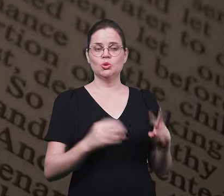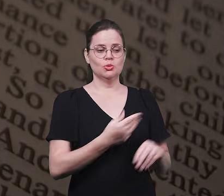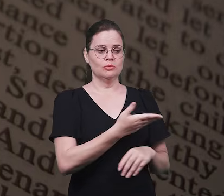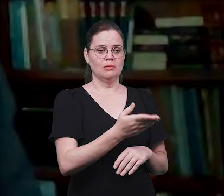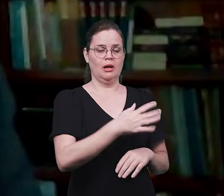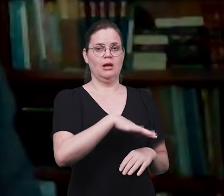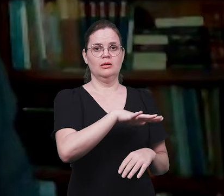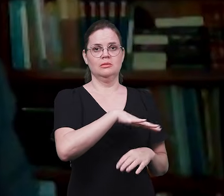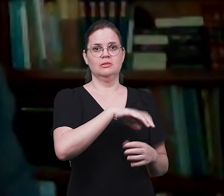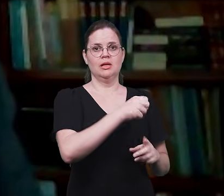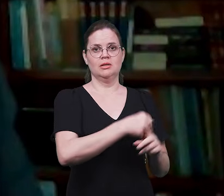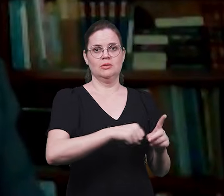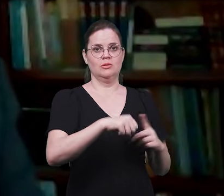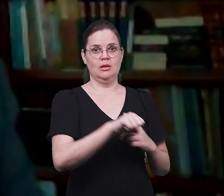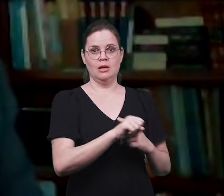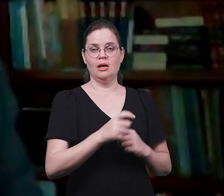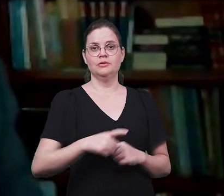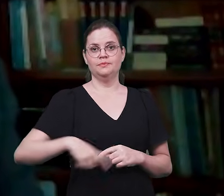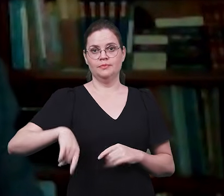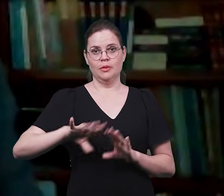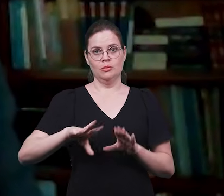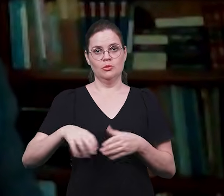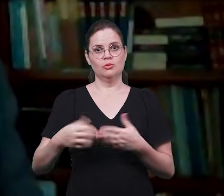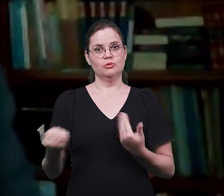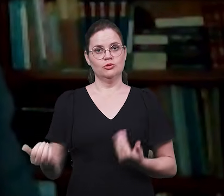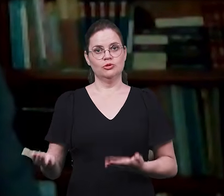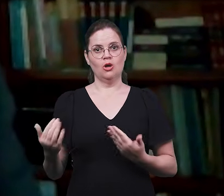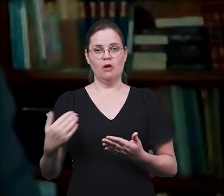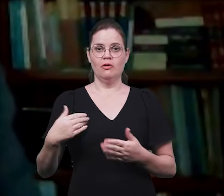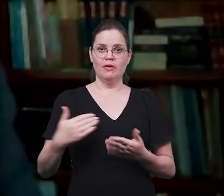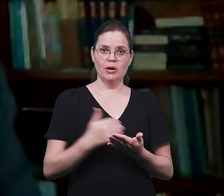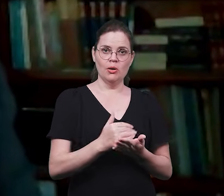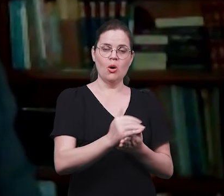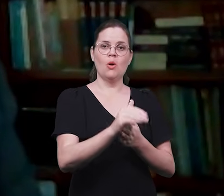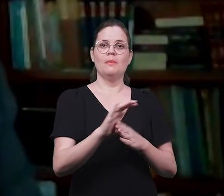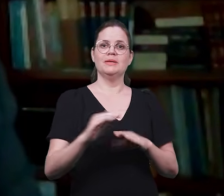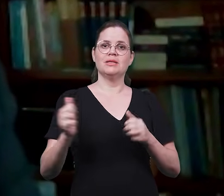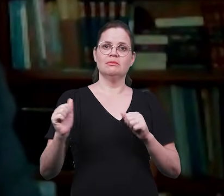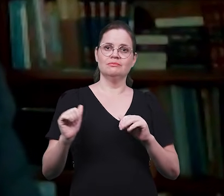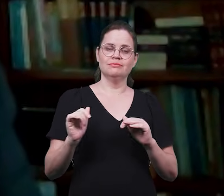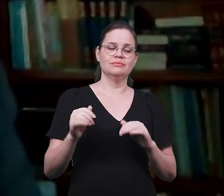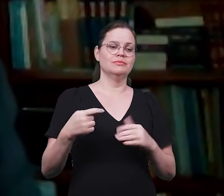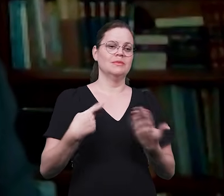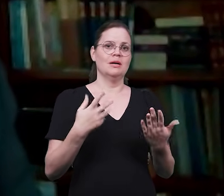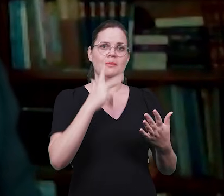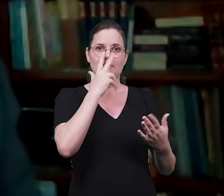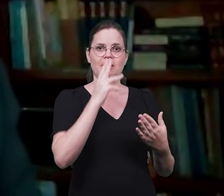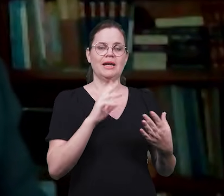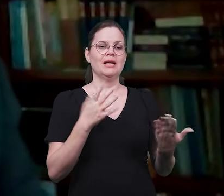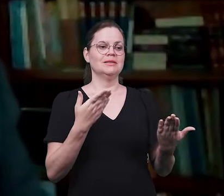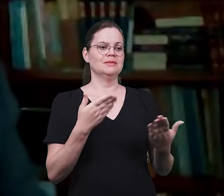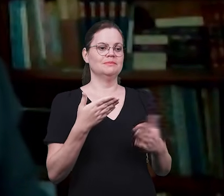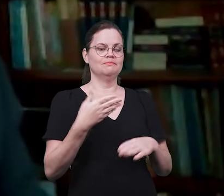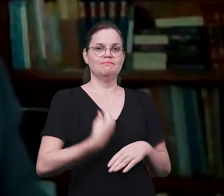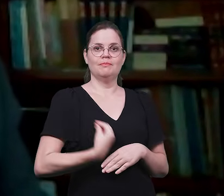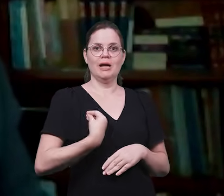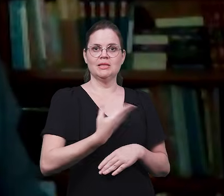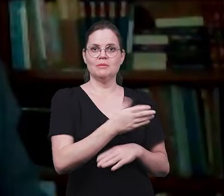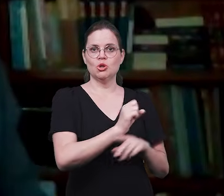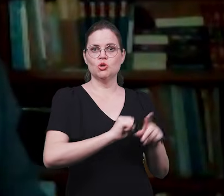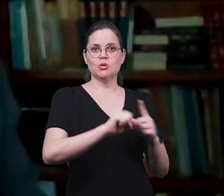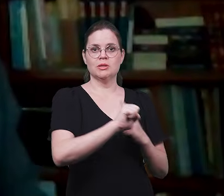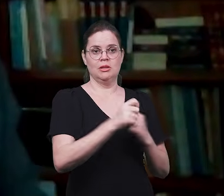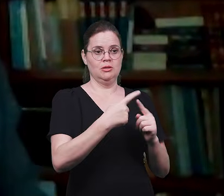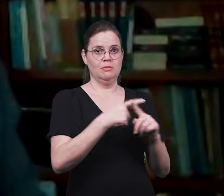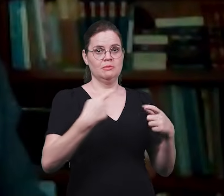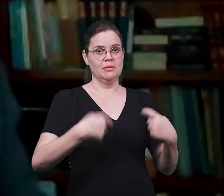político-religiosa. Então, eles iriam entrar nessa sociedade, mas eles entraram recebendo uma bênção da parte de